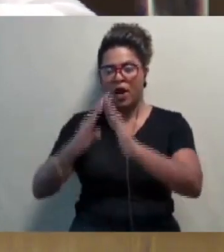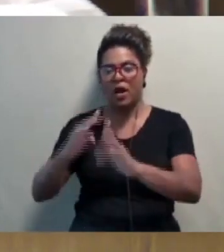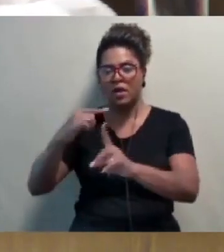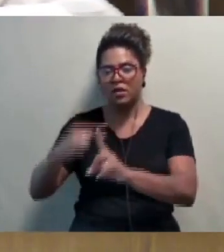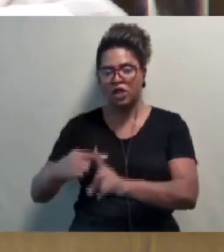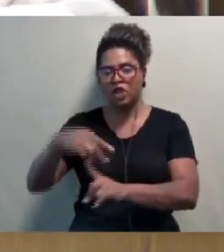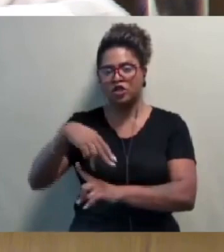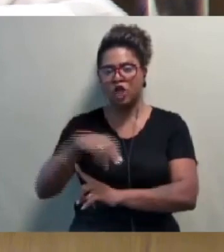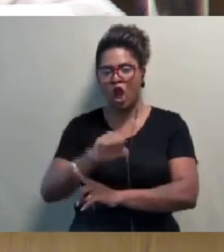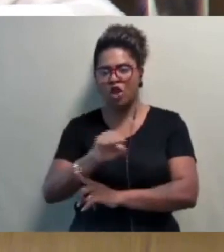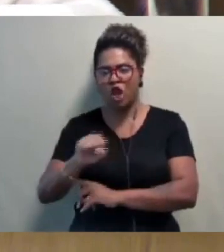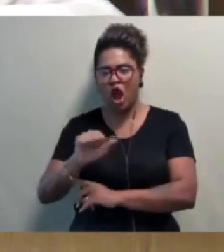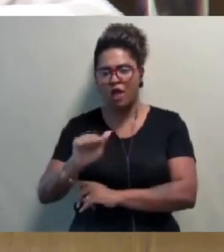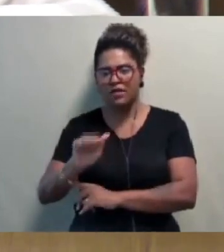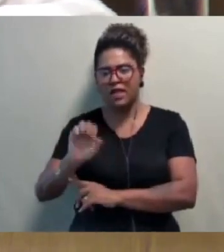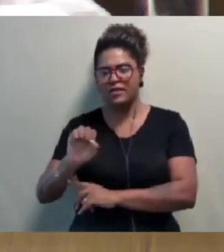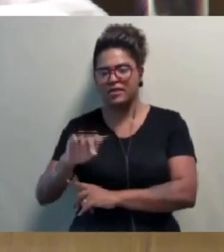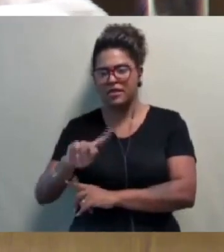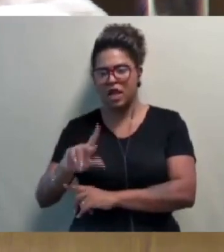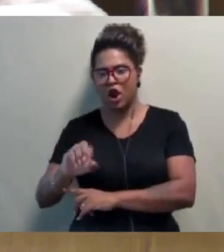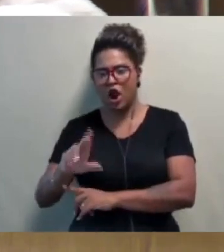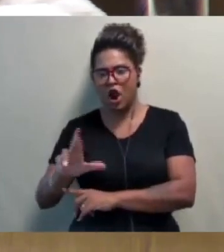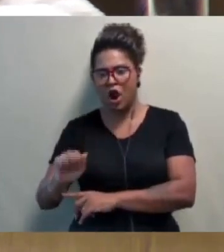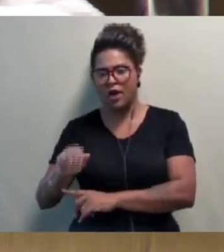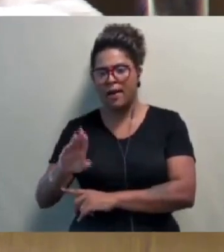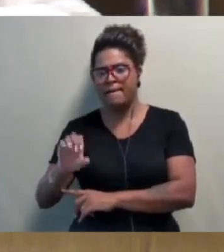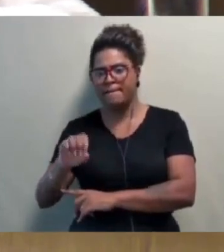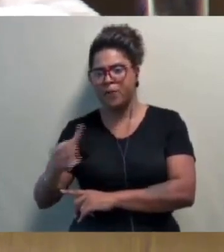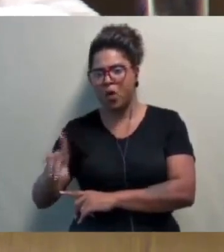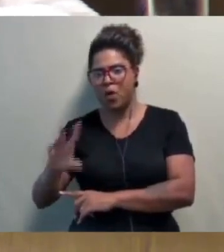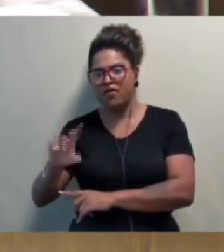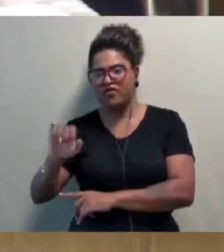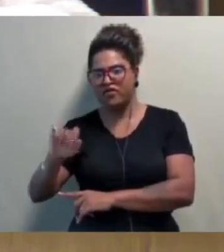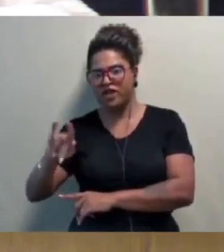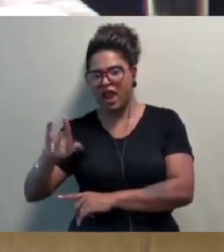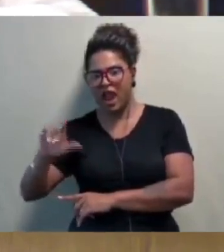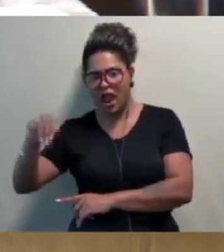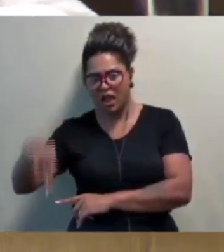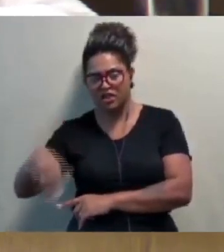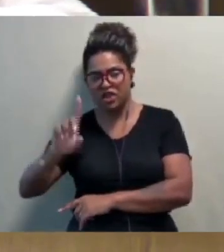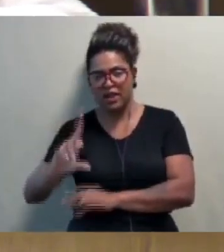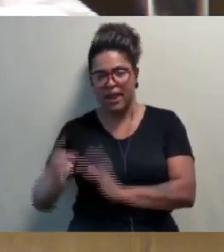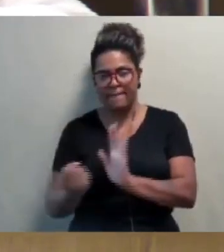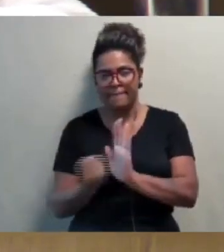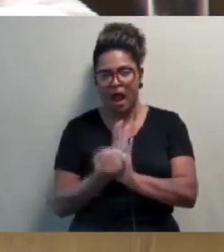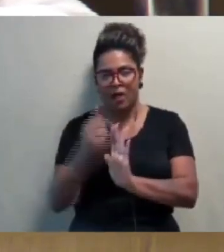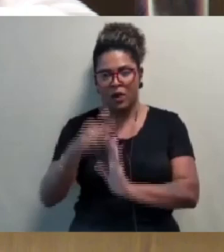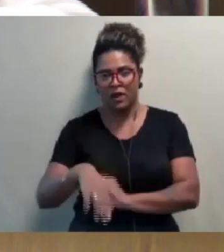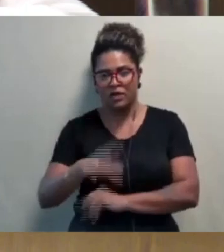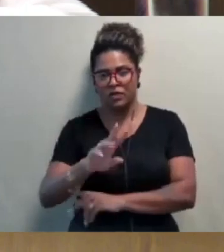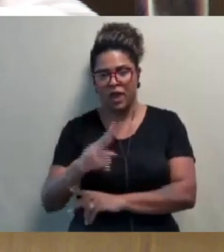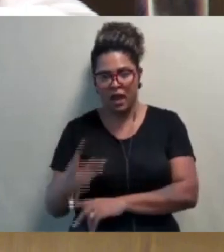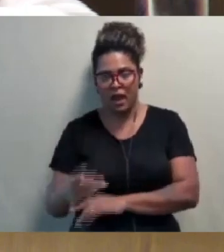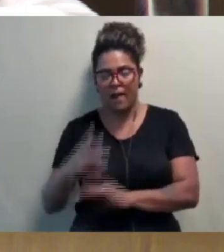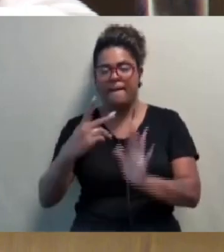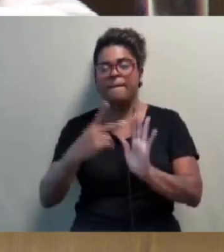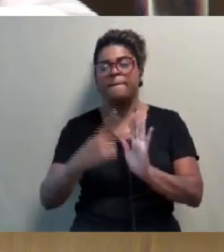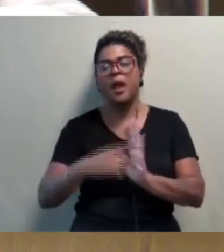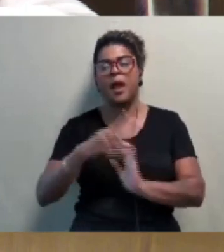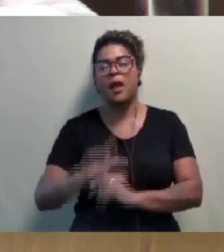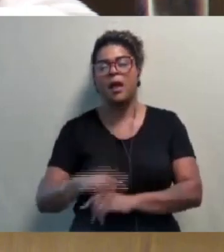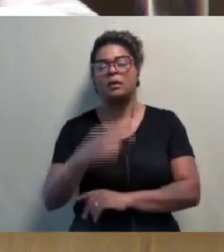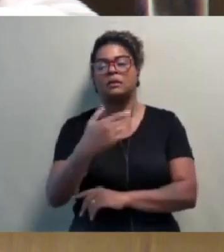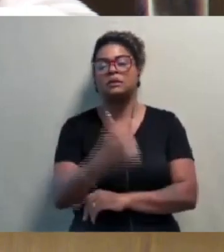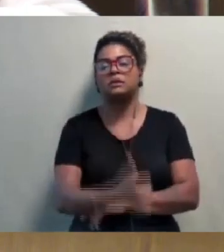Boa Viagem como Marco Zero de Belo Horizonte. E o projeto de lei 711 de 2023 da vereadora